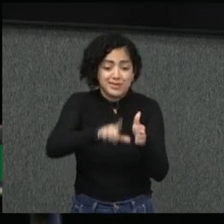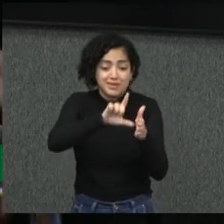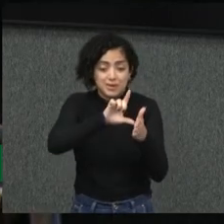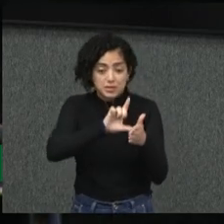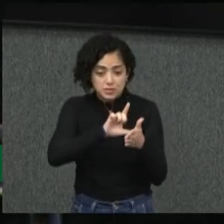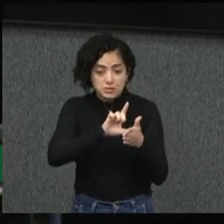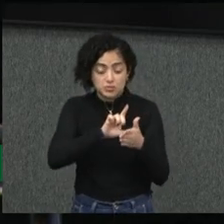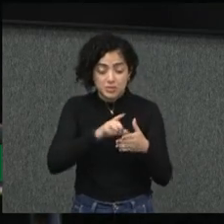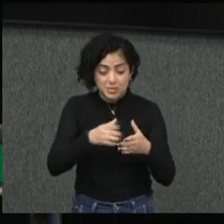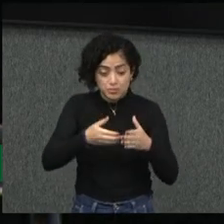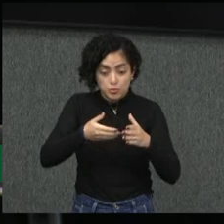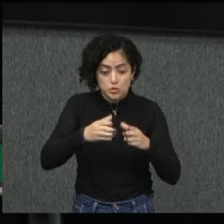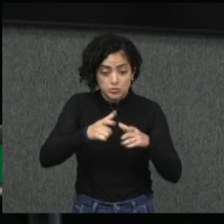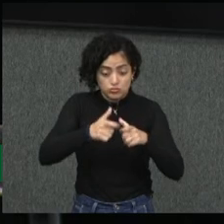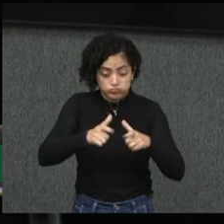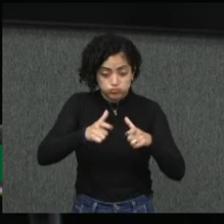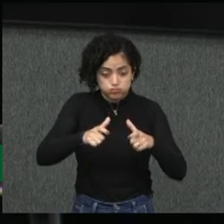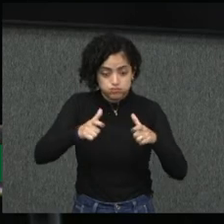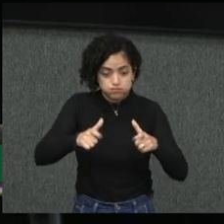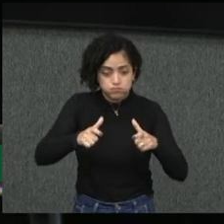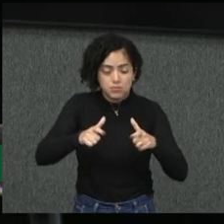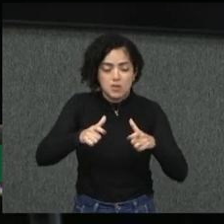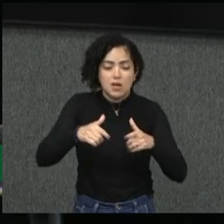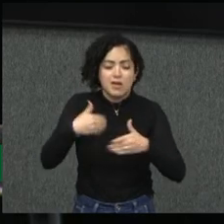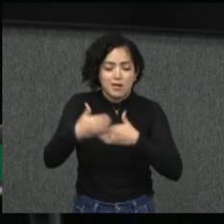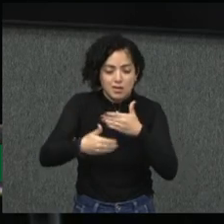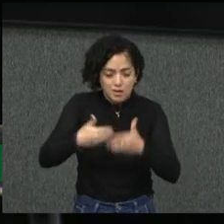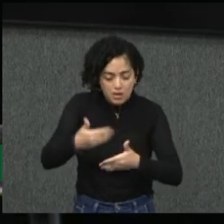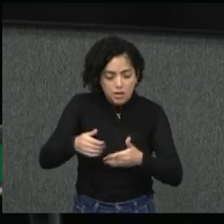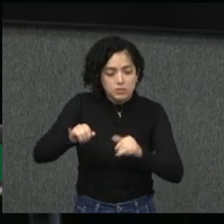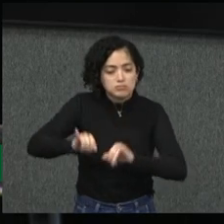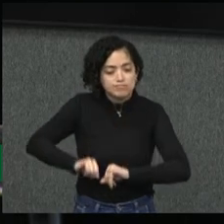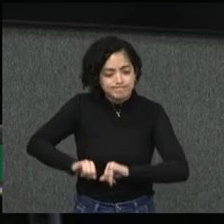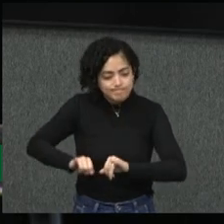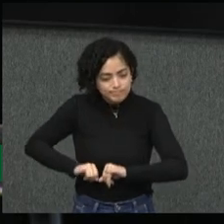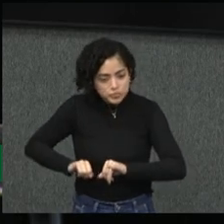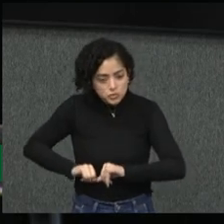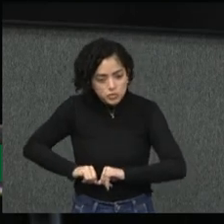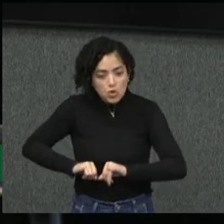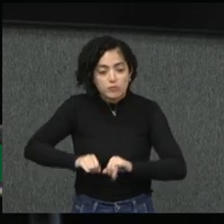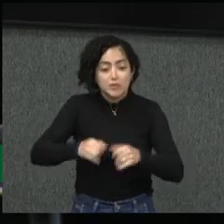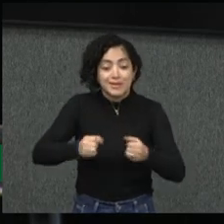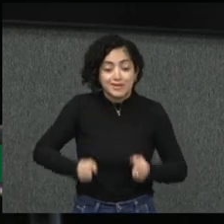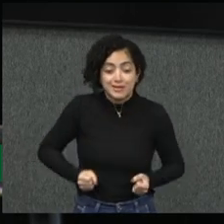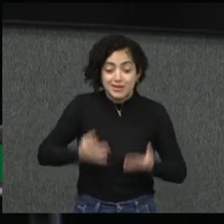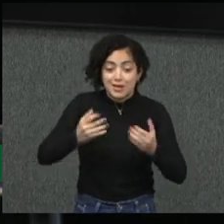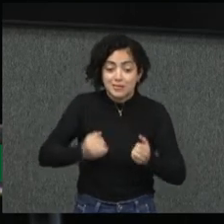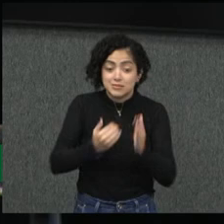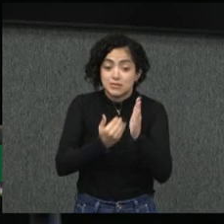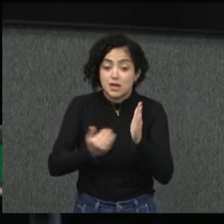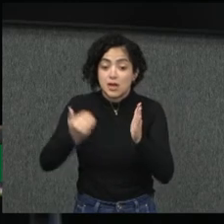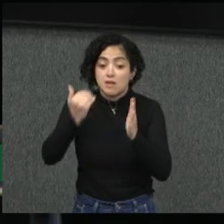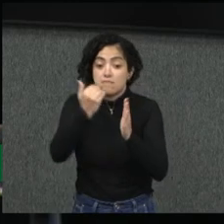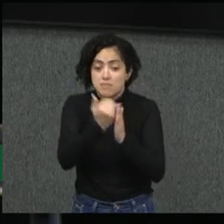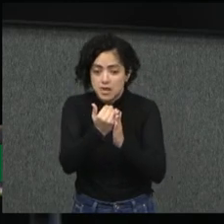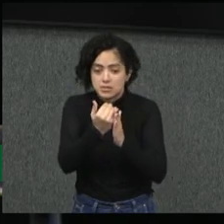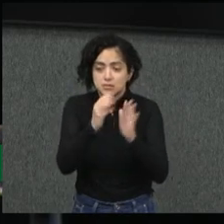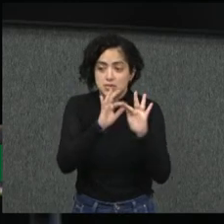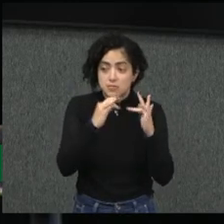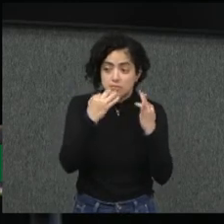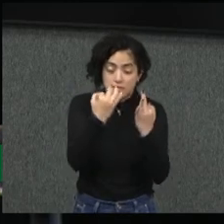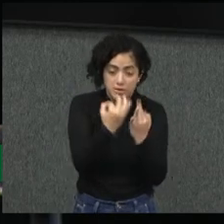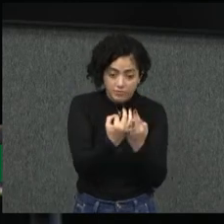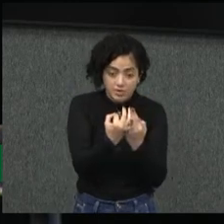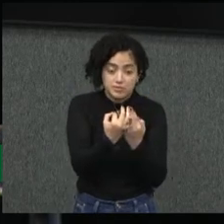nódulo grande, nós temos sofrimento. Para o Estado nós temos um gasto imenso. E para a família nós temos um